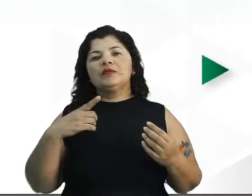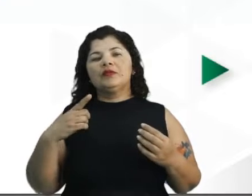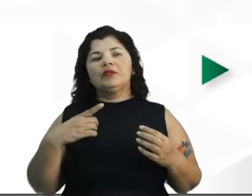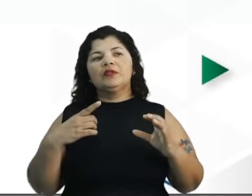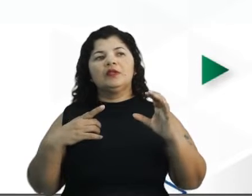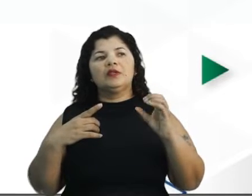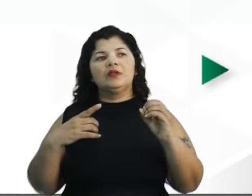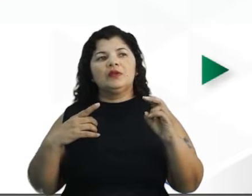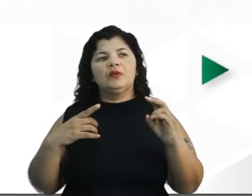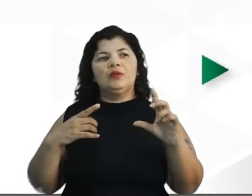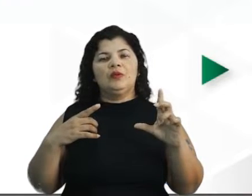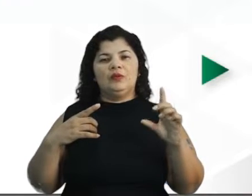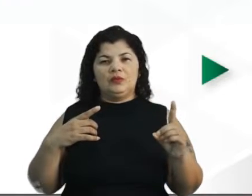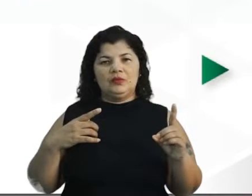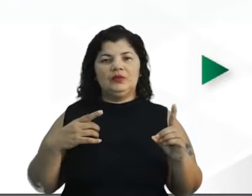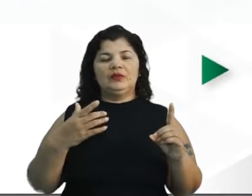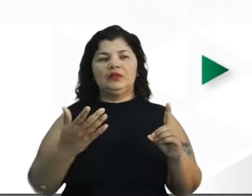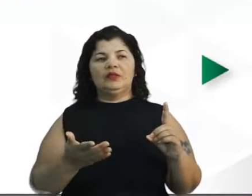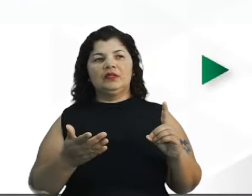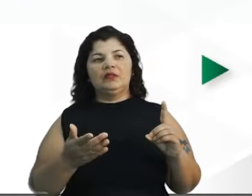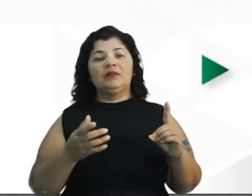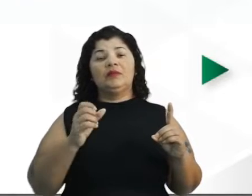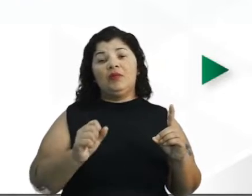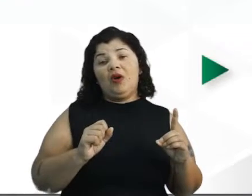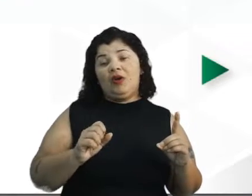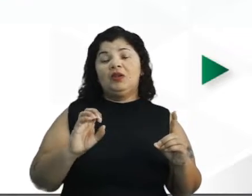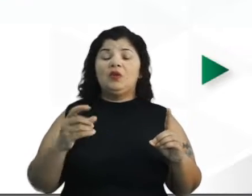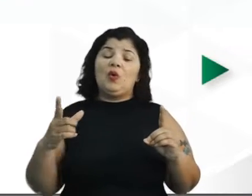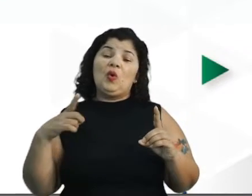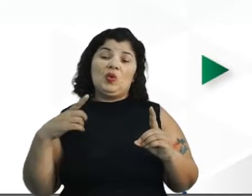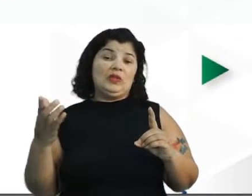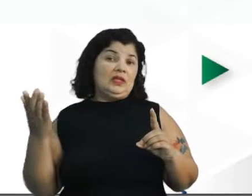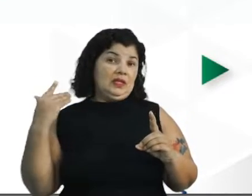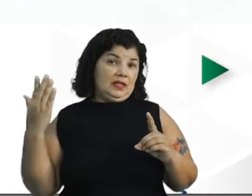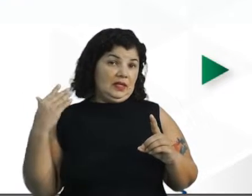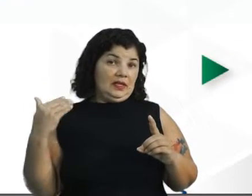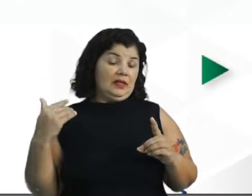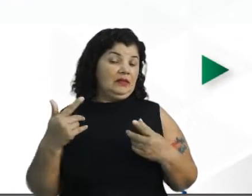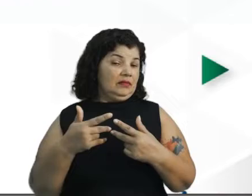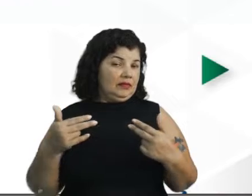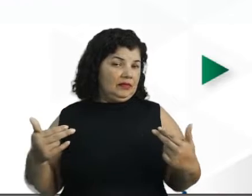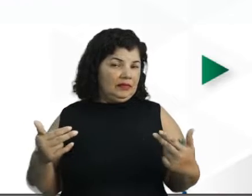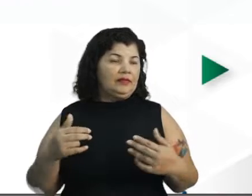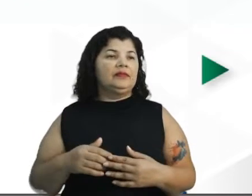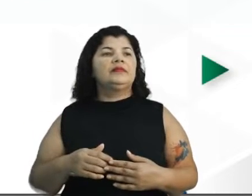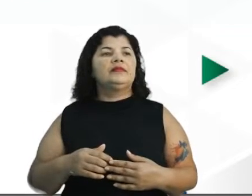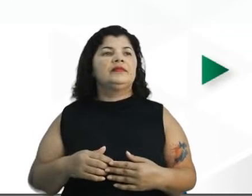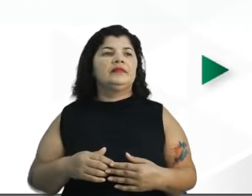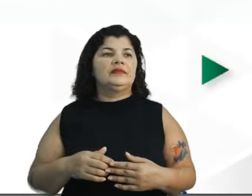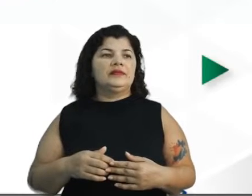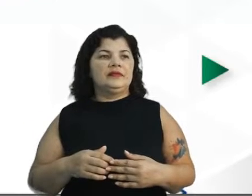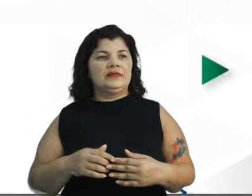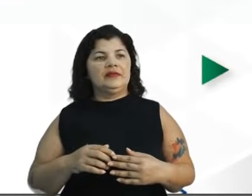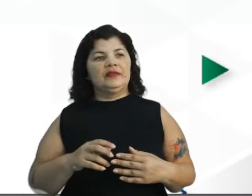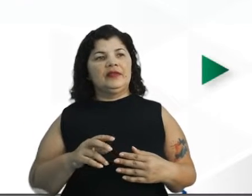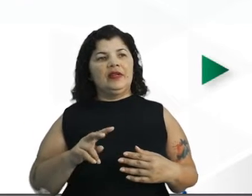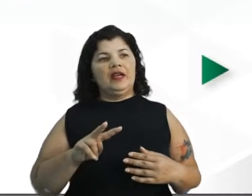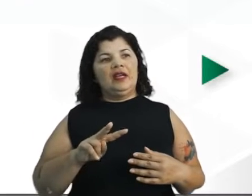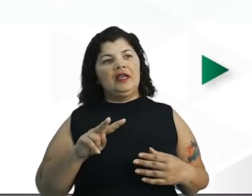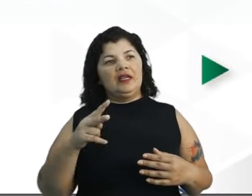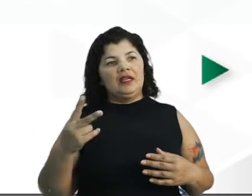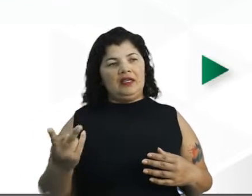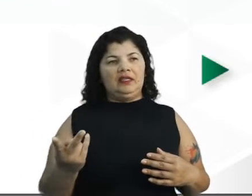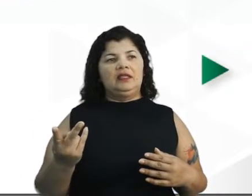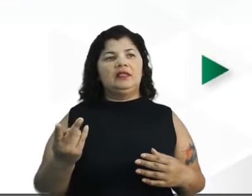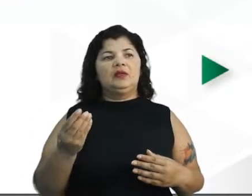could, né, que você poderia ou você tinha determinada atividade, onde é que o was, where, ele se